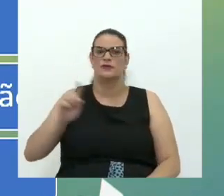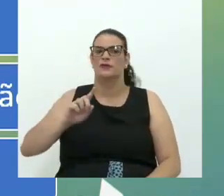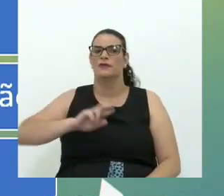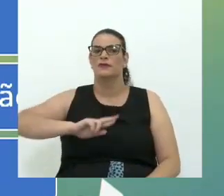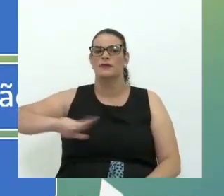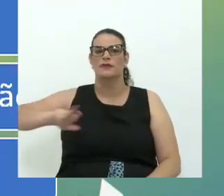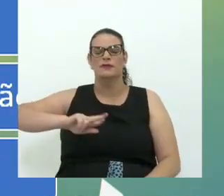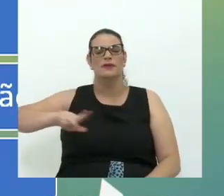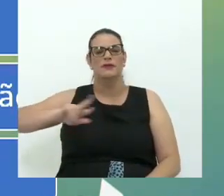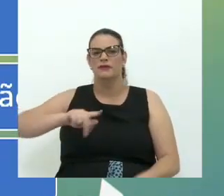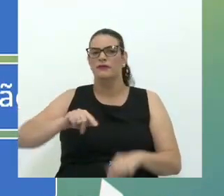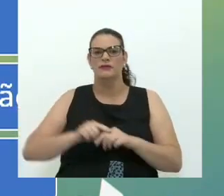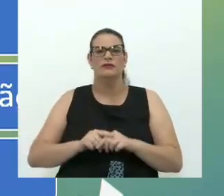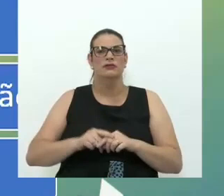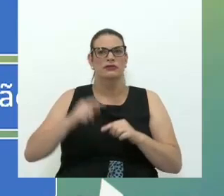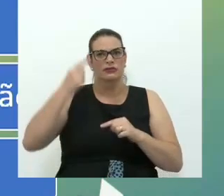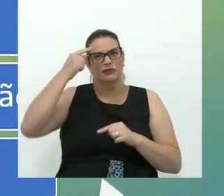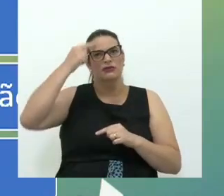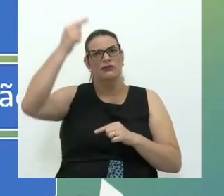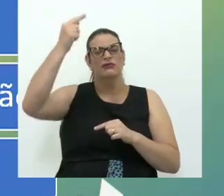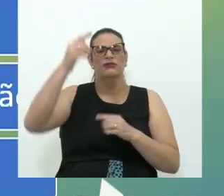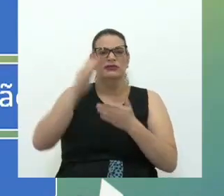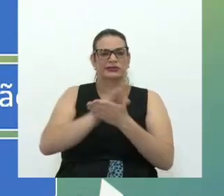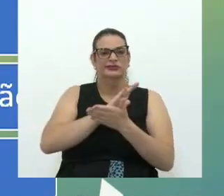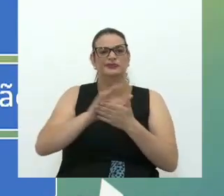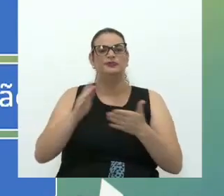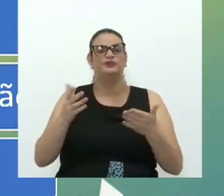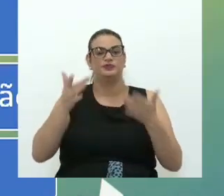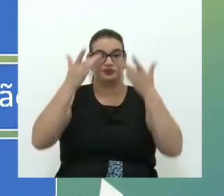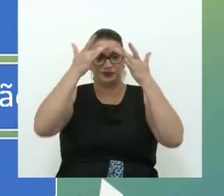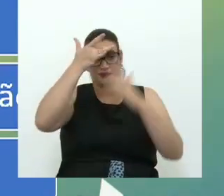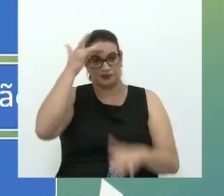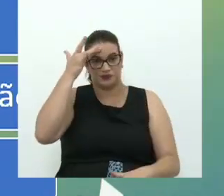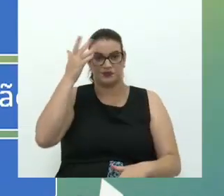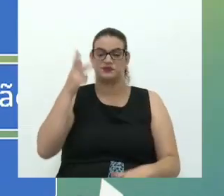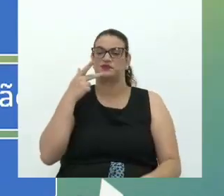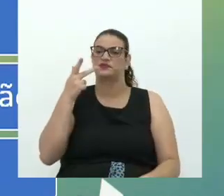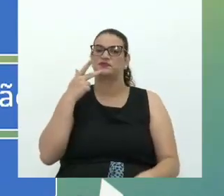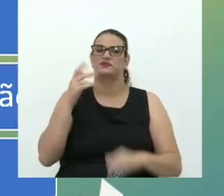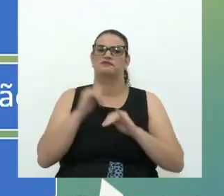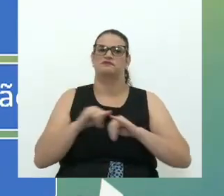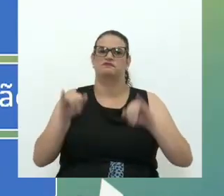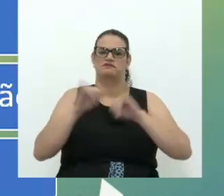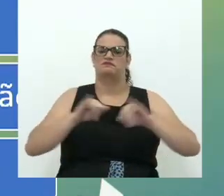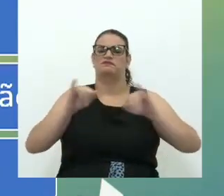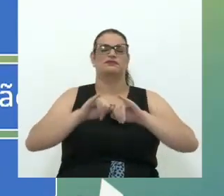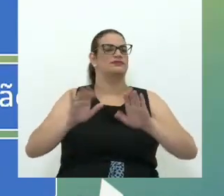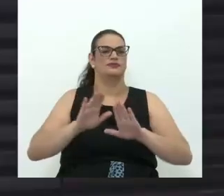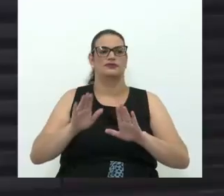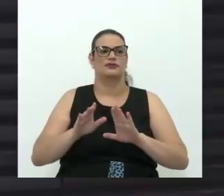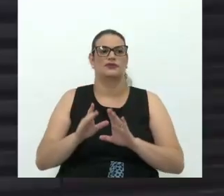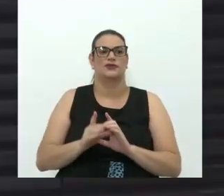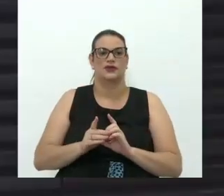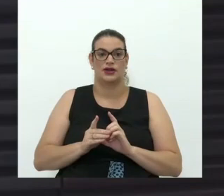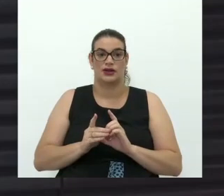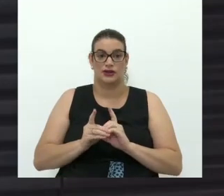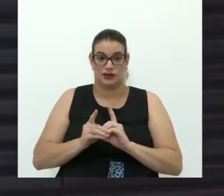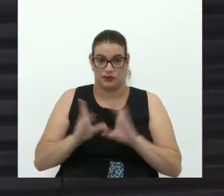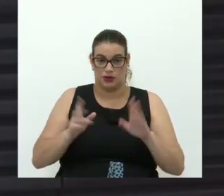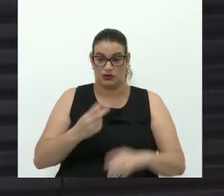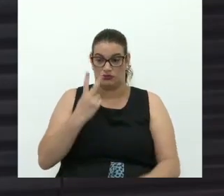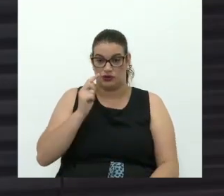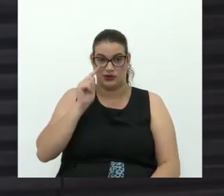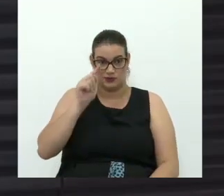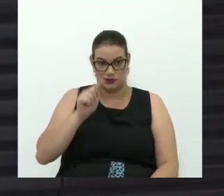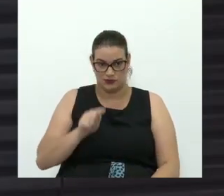ou pelo menos aquela que alguns atores públicos ainda pregam democracia 2.0 vai muito além